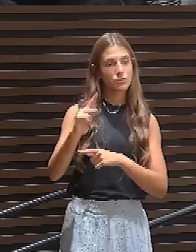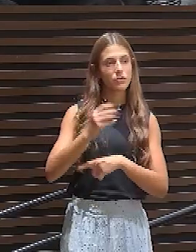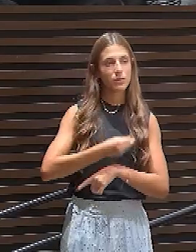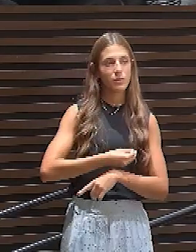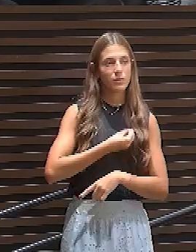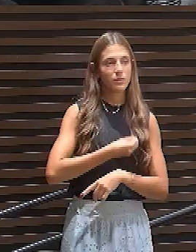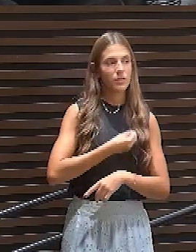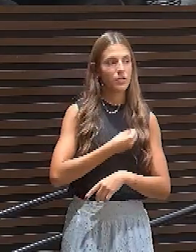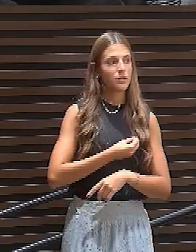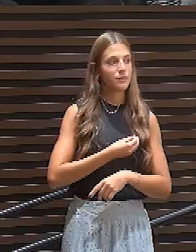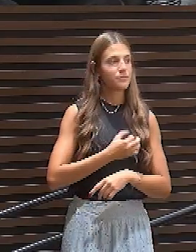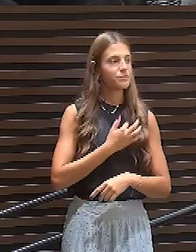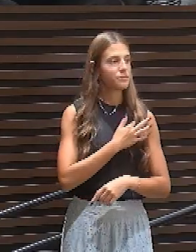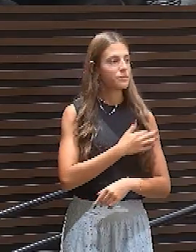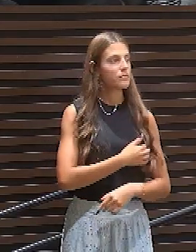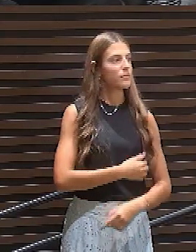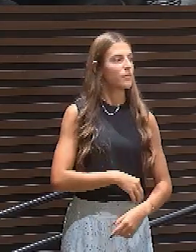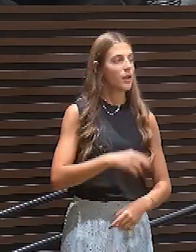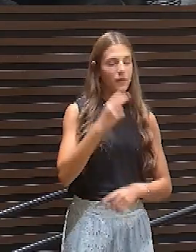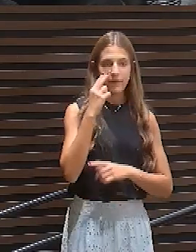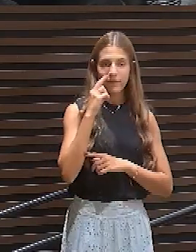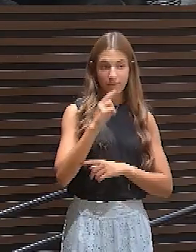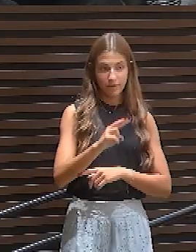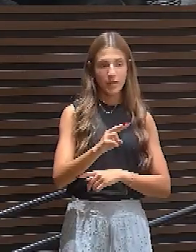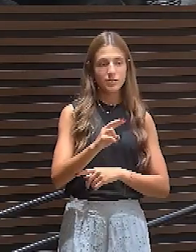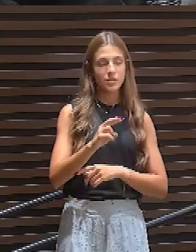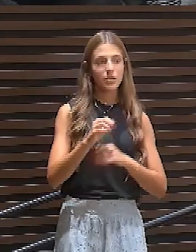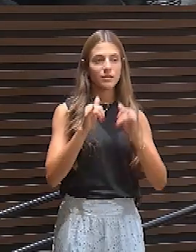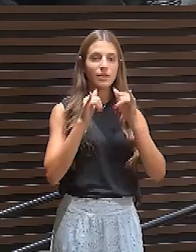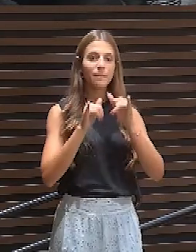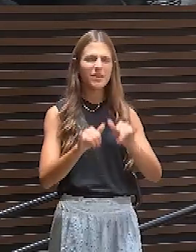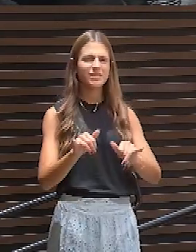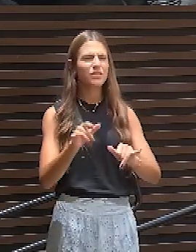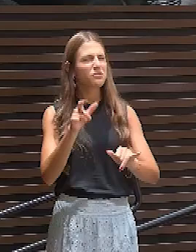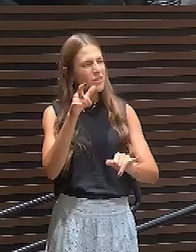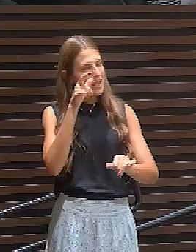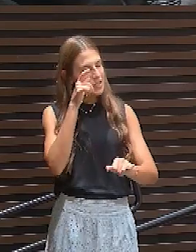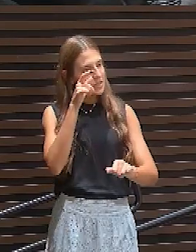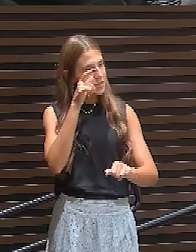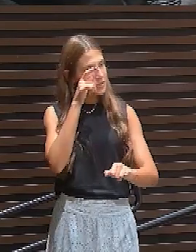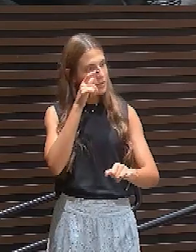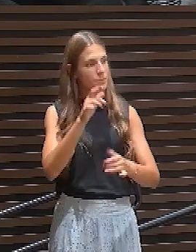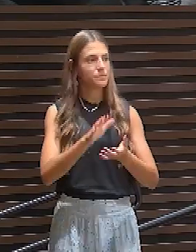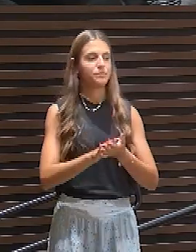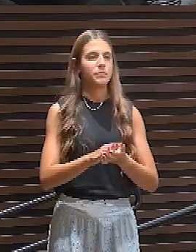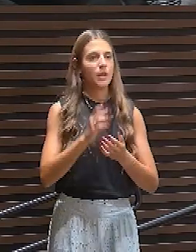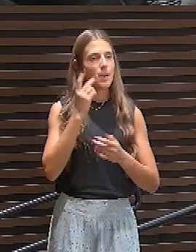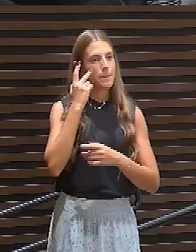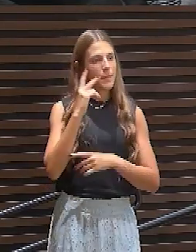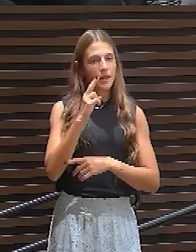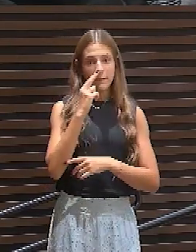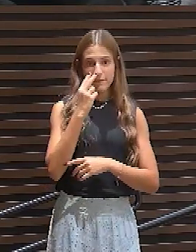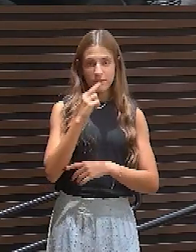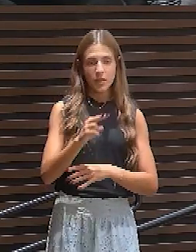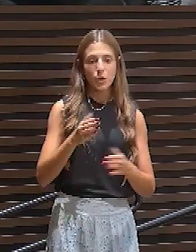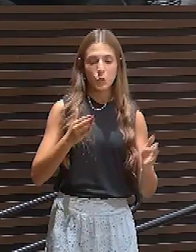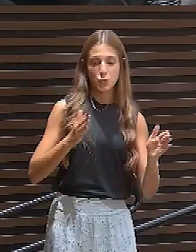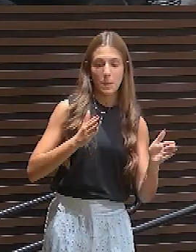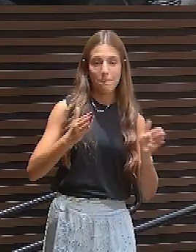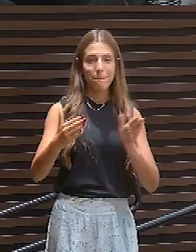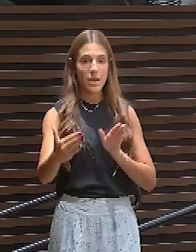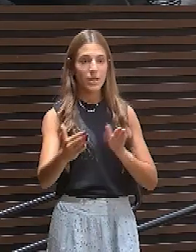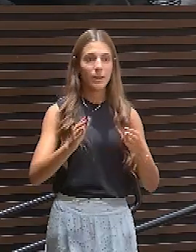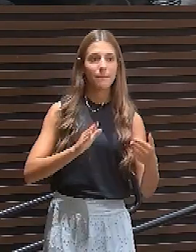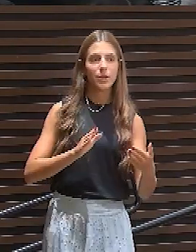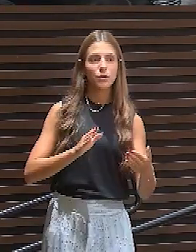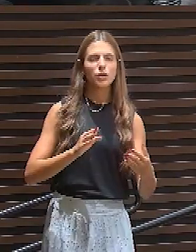Pega essa mensagem e ouça com muita atenção para pegar os parâmetros de como